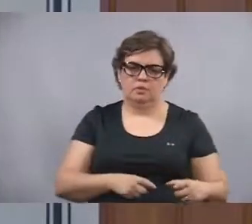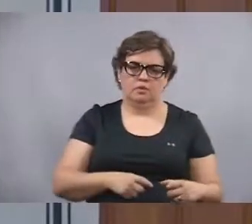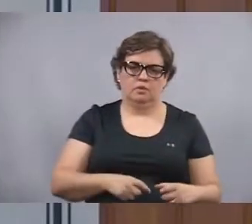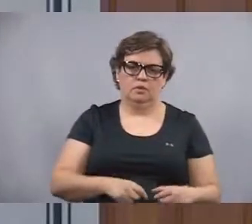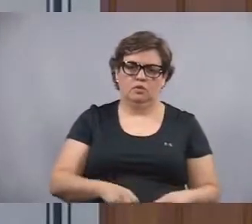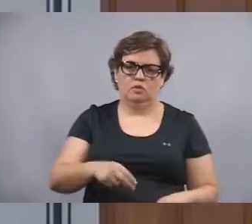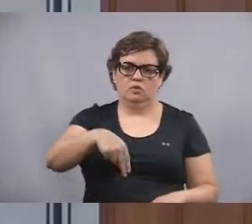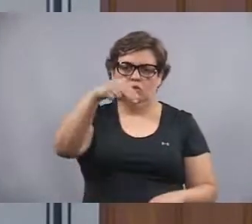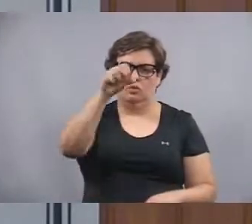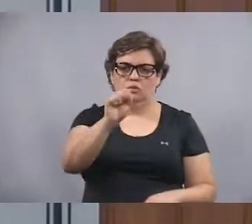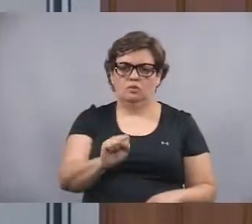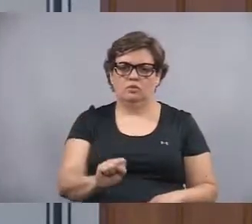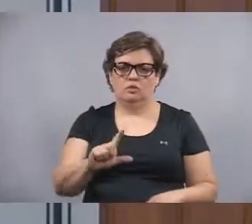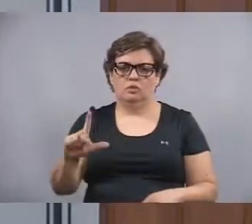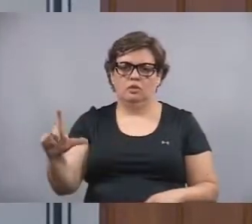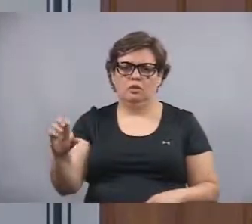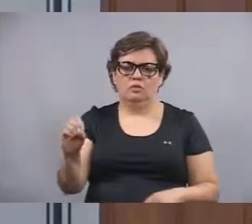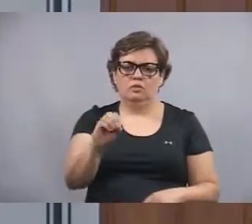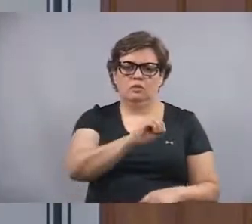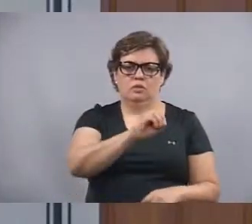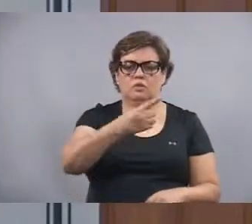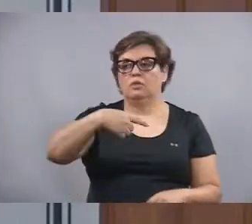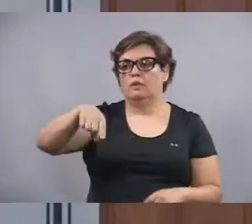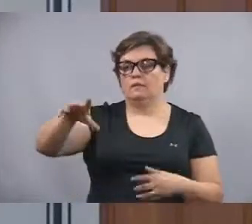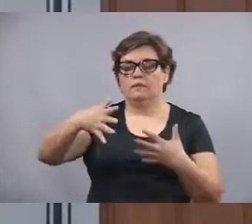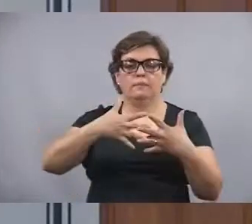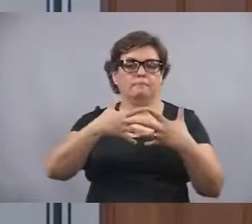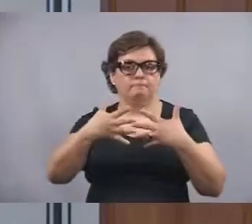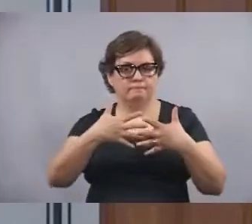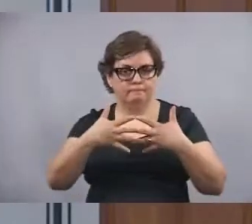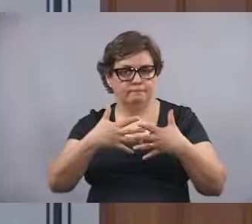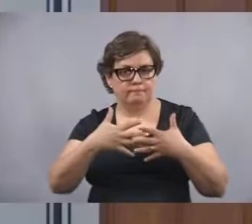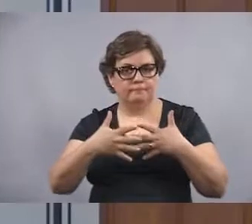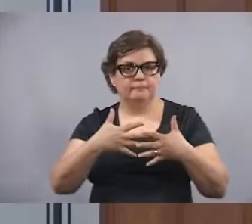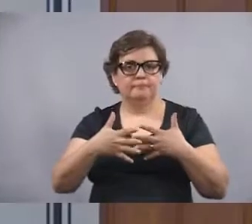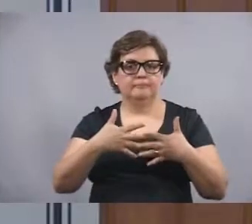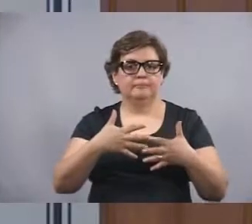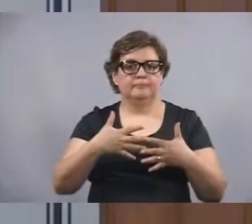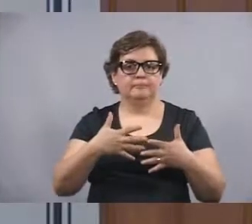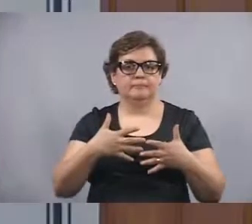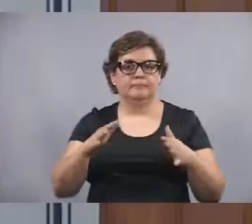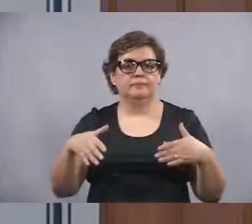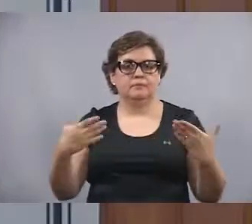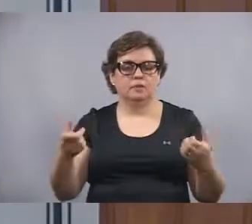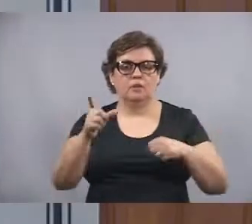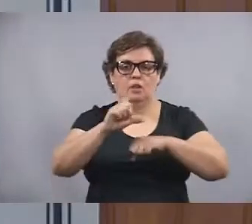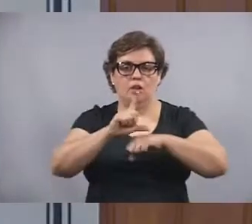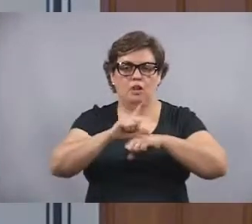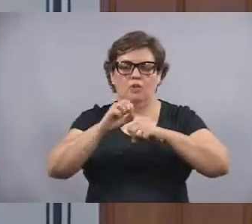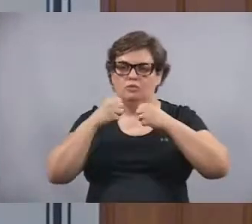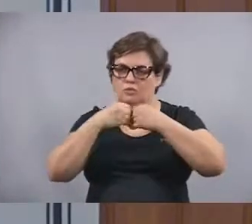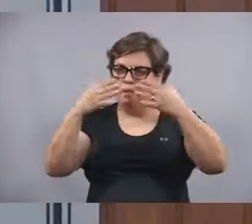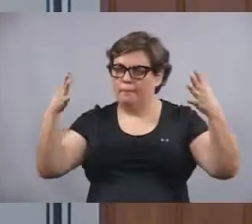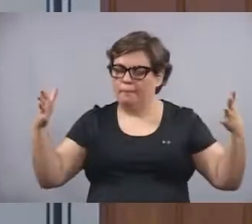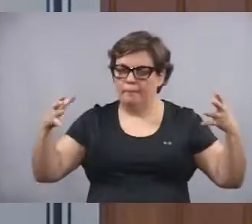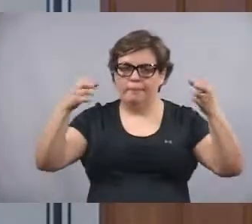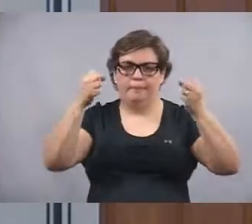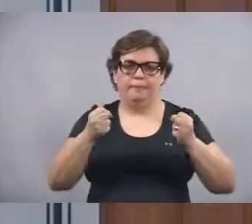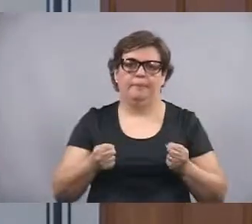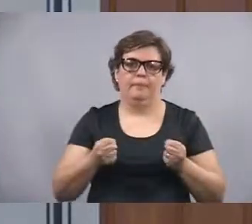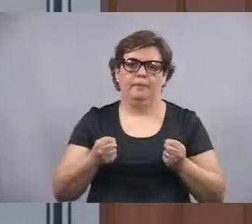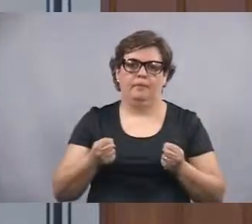Leste, Oeste, que passam pelo terminal e o comércio aberto,